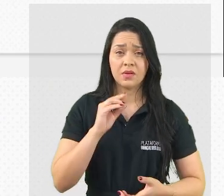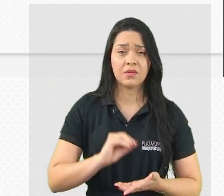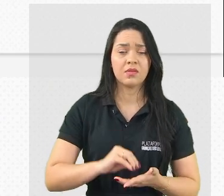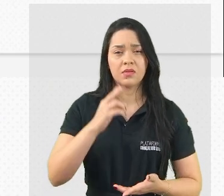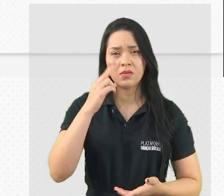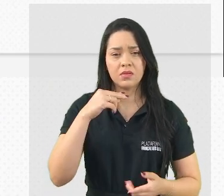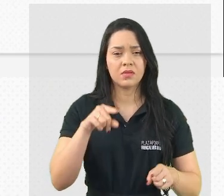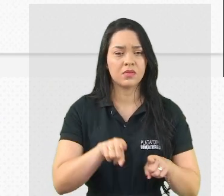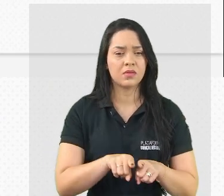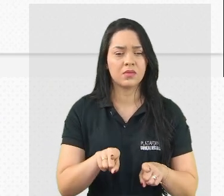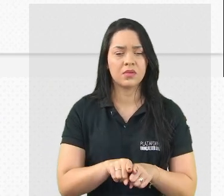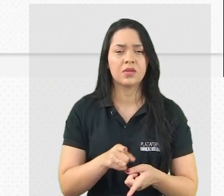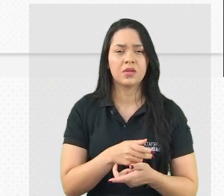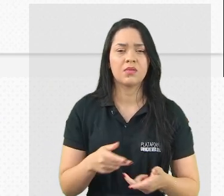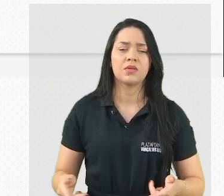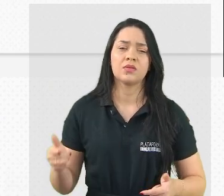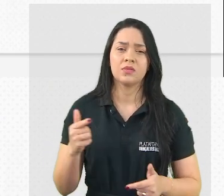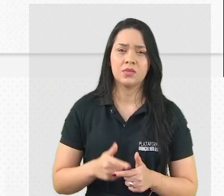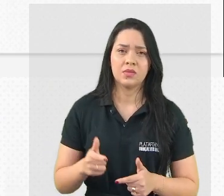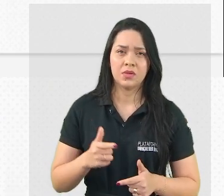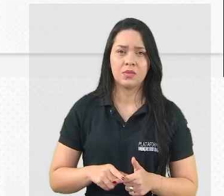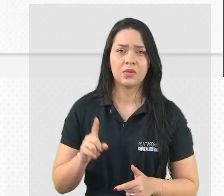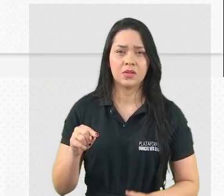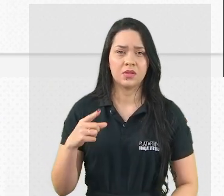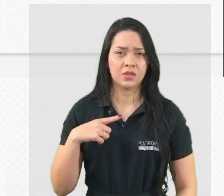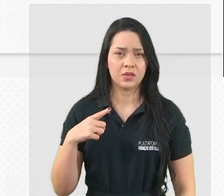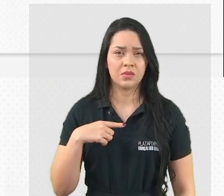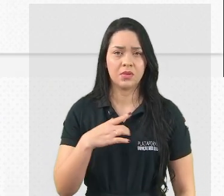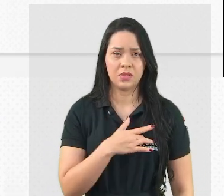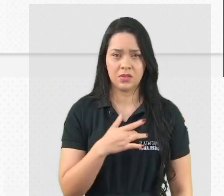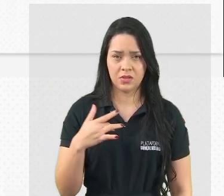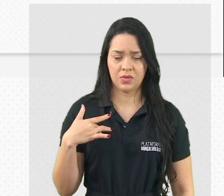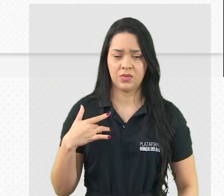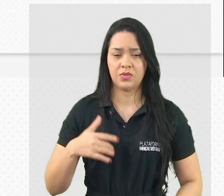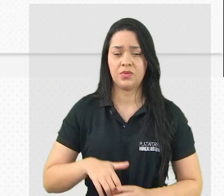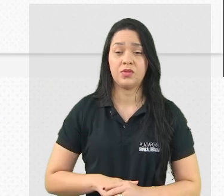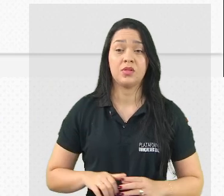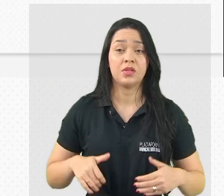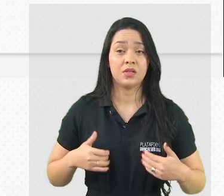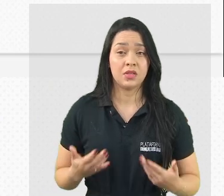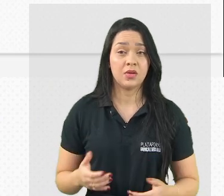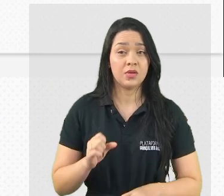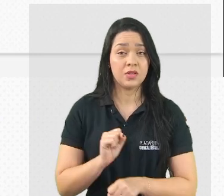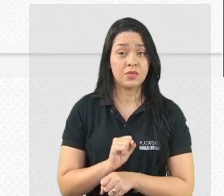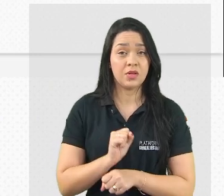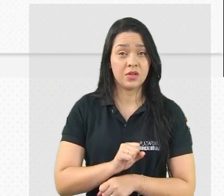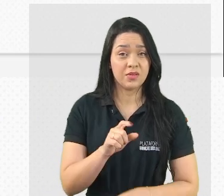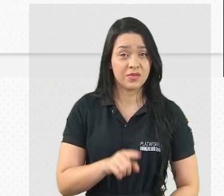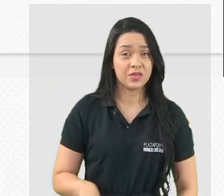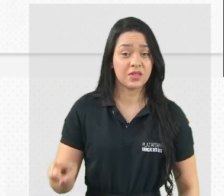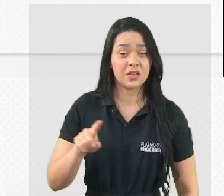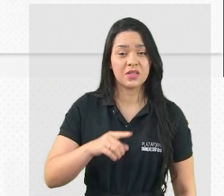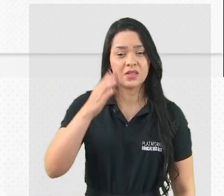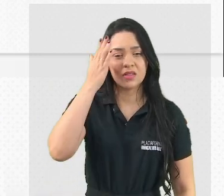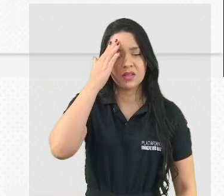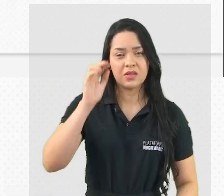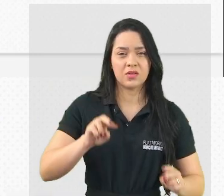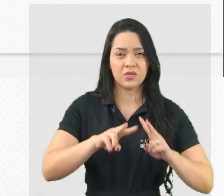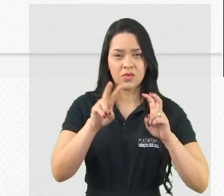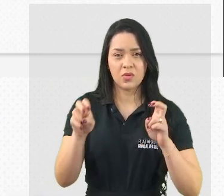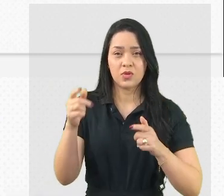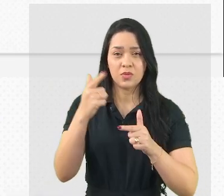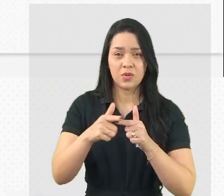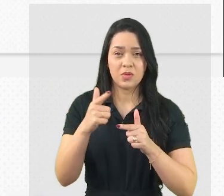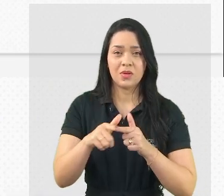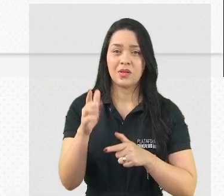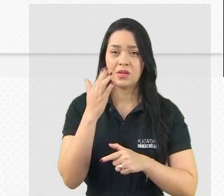quadro de anemia, um monte de probleminhas que são trazidos aí para a saúde do indivíduo. Então, galerinha, espero que vocês tenham entendido aí sobre os distúrbios